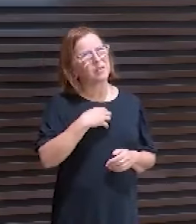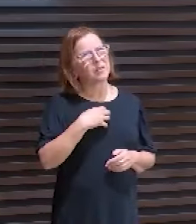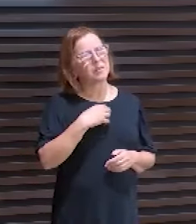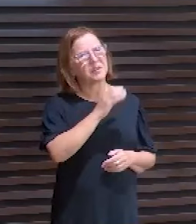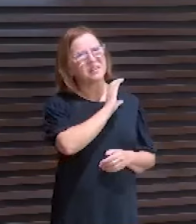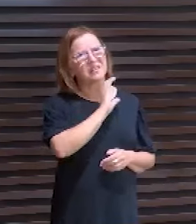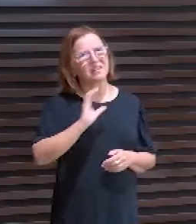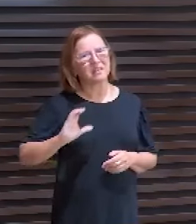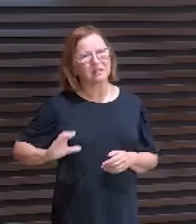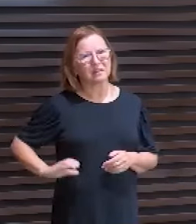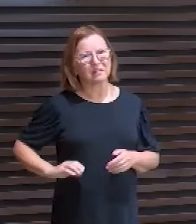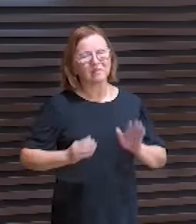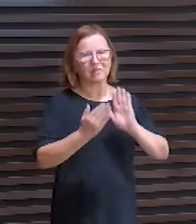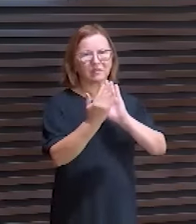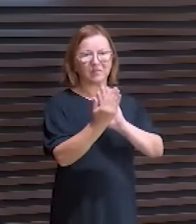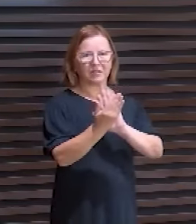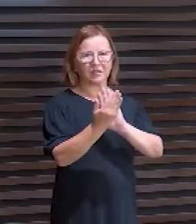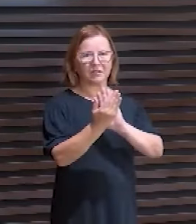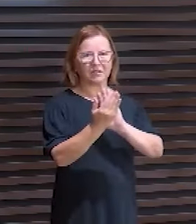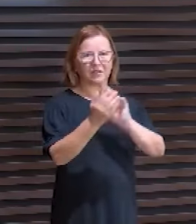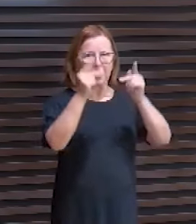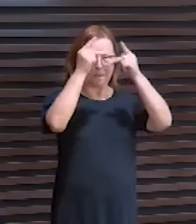diante de